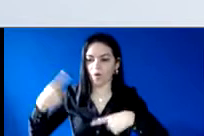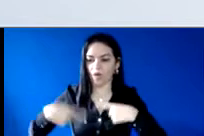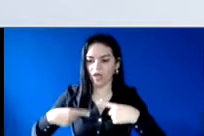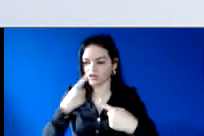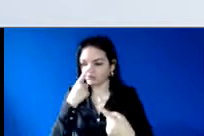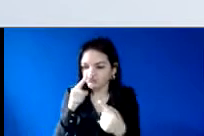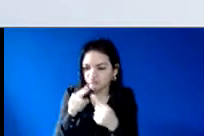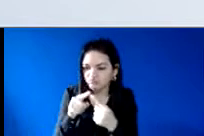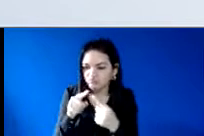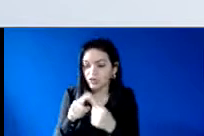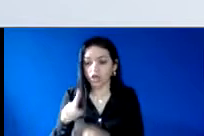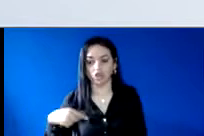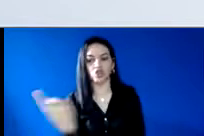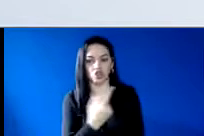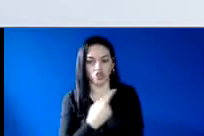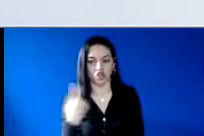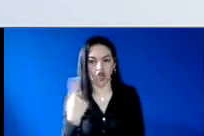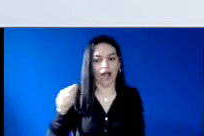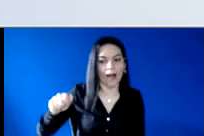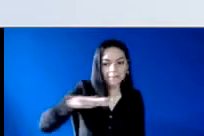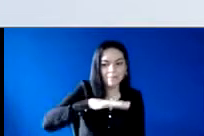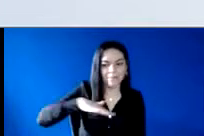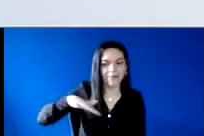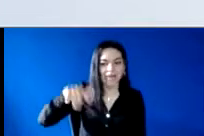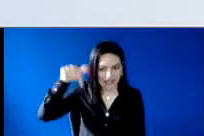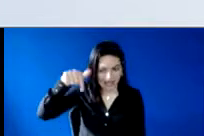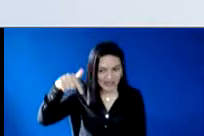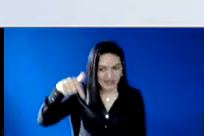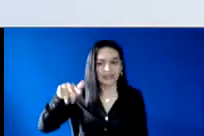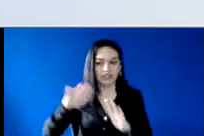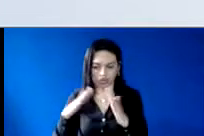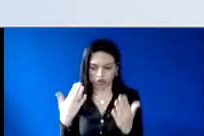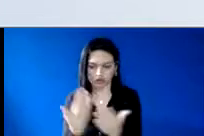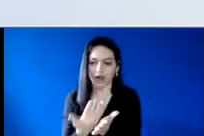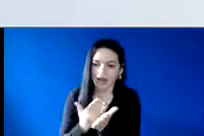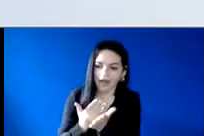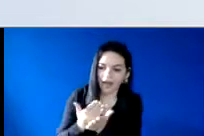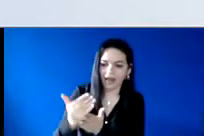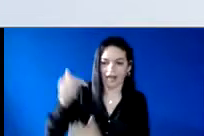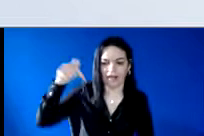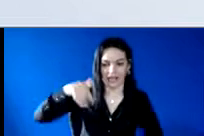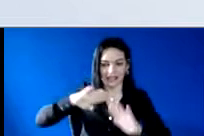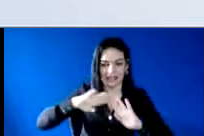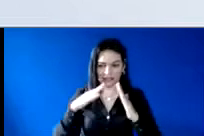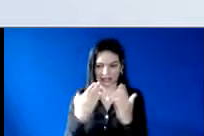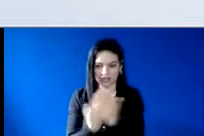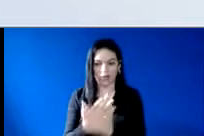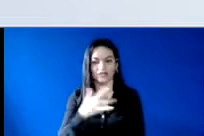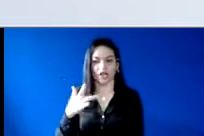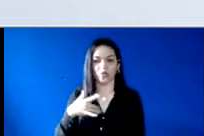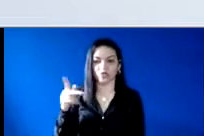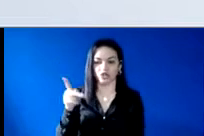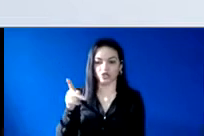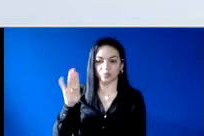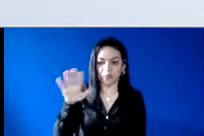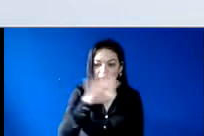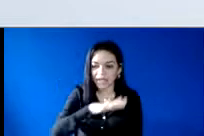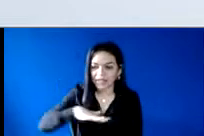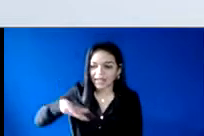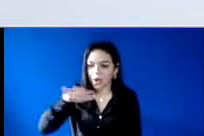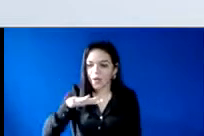num ambiente escolar, porque eu estou falando aqui a partir da Escola de Saúde Pública do Maranhão. Então, nós estamos num ambiente educacional. E